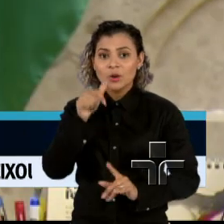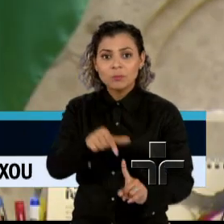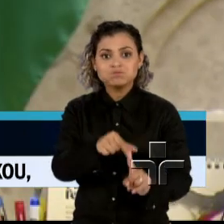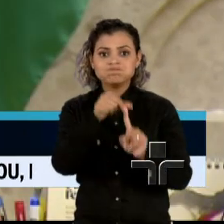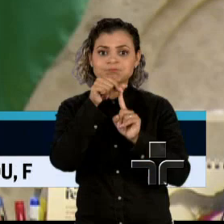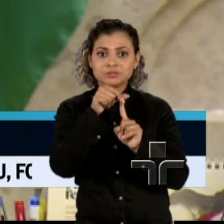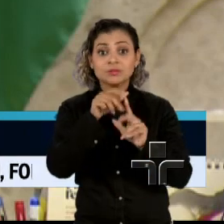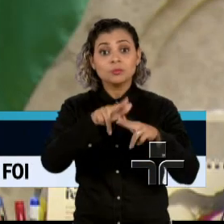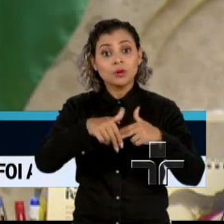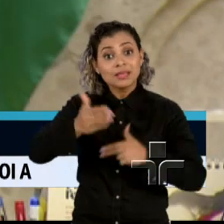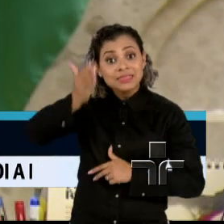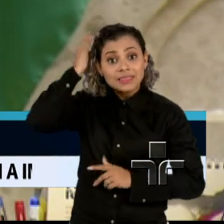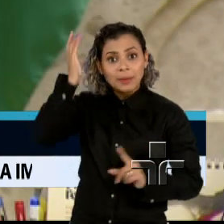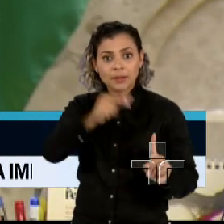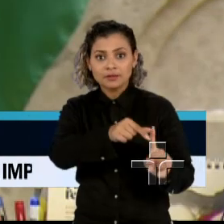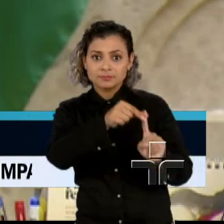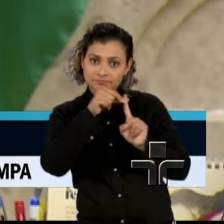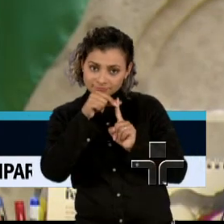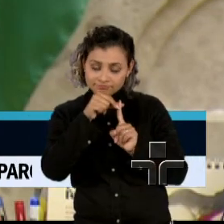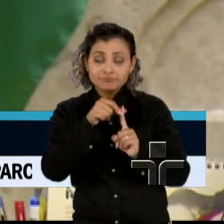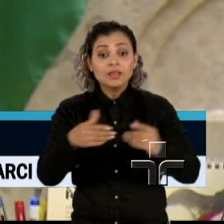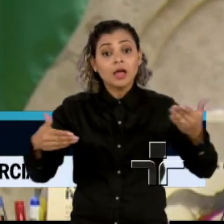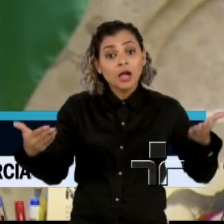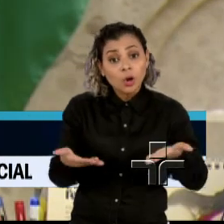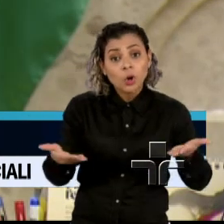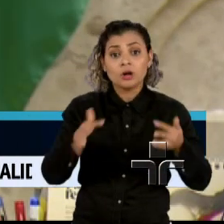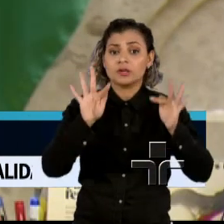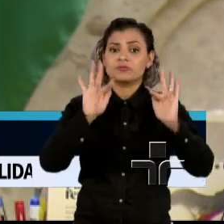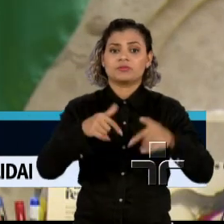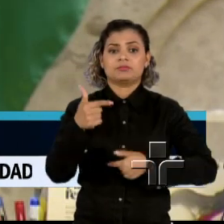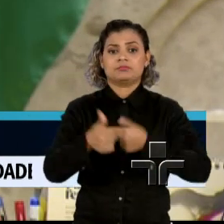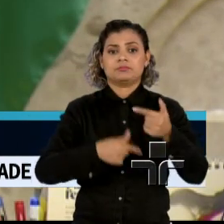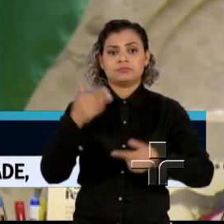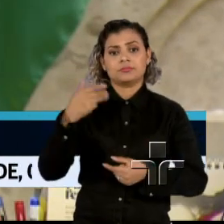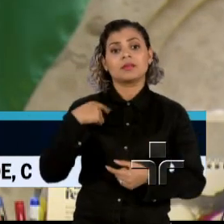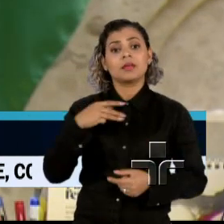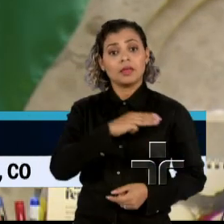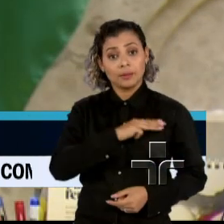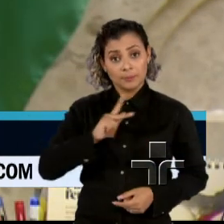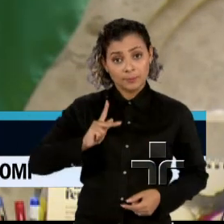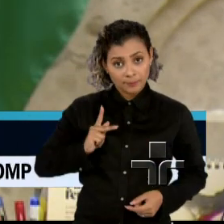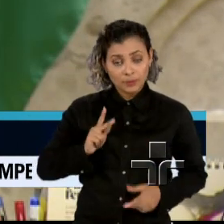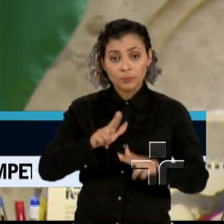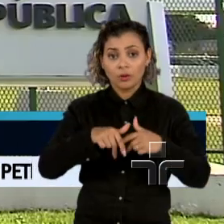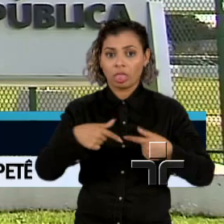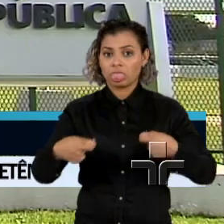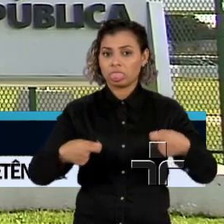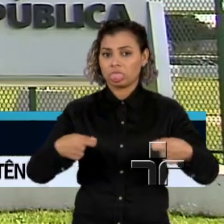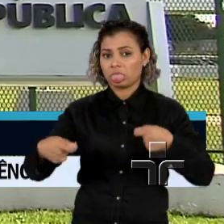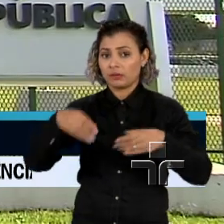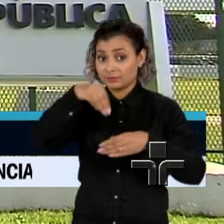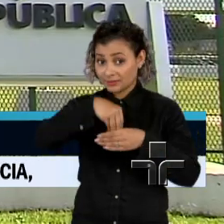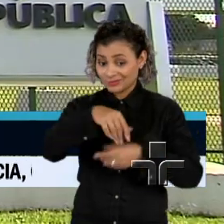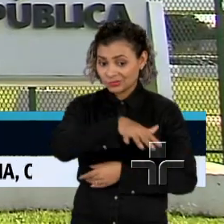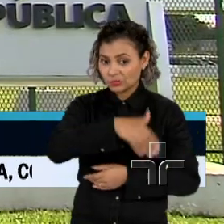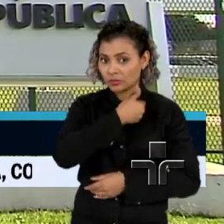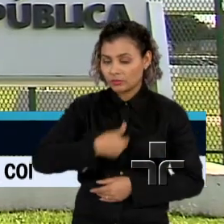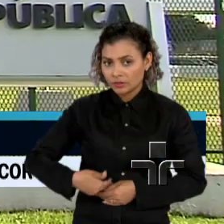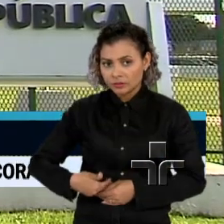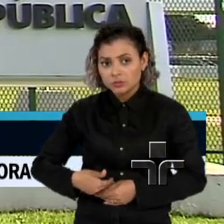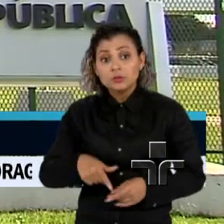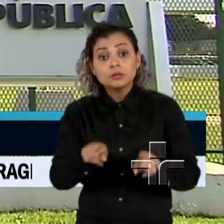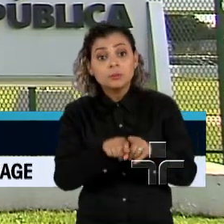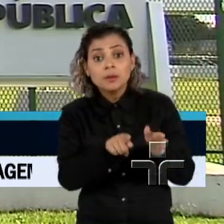governo Michel Temer, Raquel Dodge deixa a chefia do Ministério Público em meio a uma crise interna. Integrantes da Lava Jato